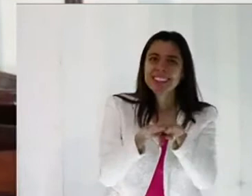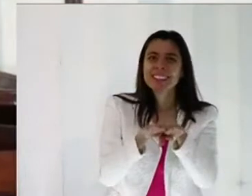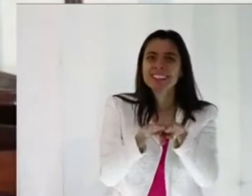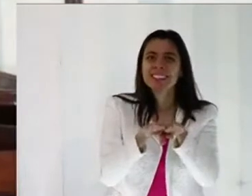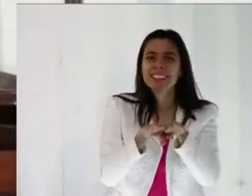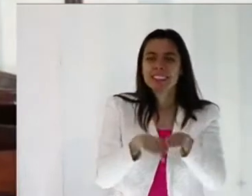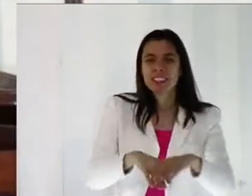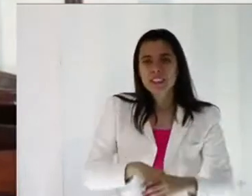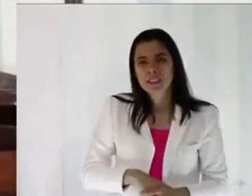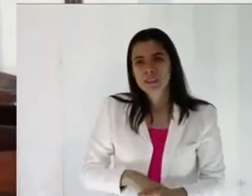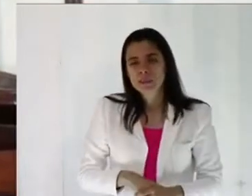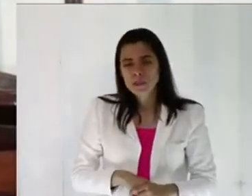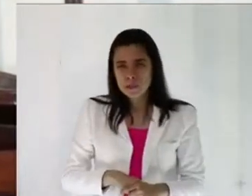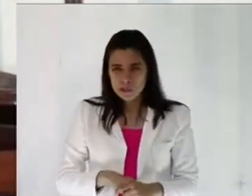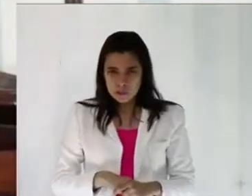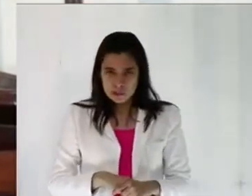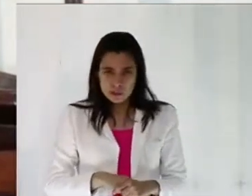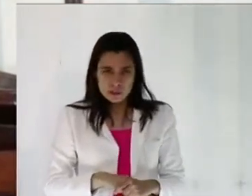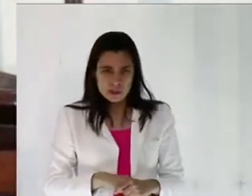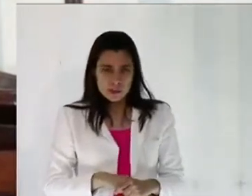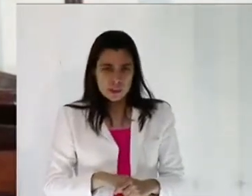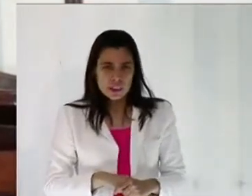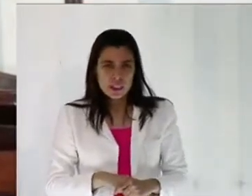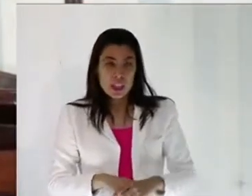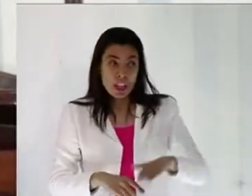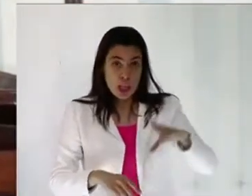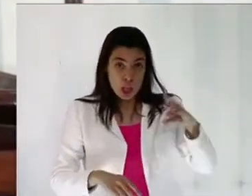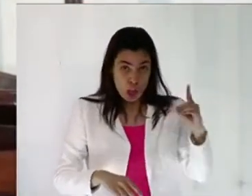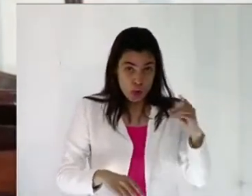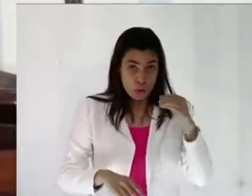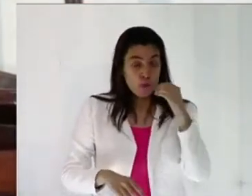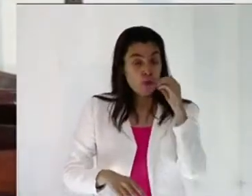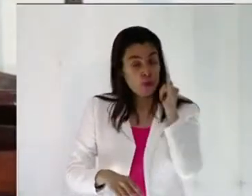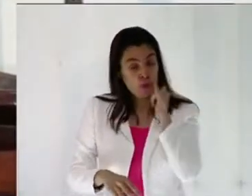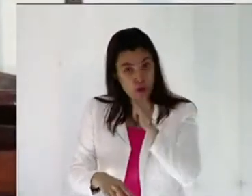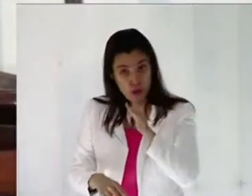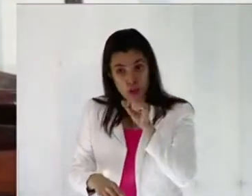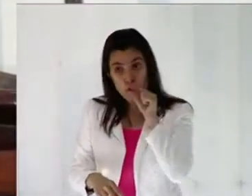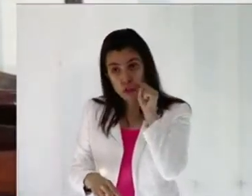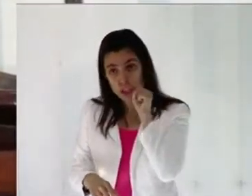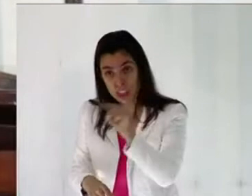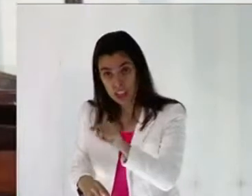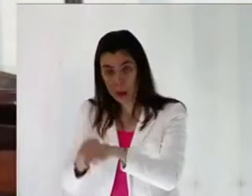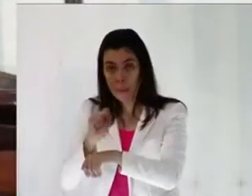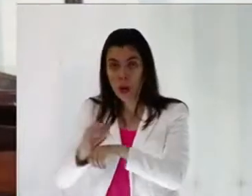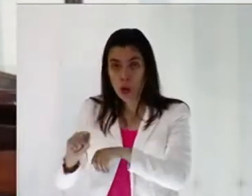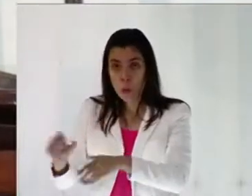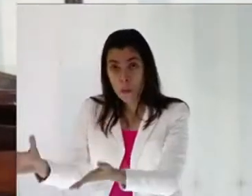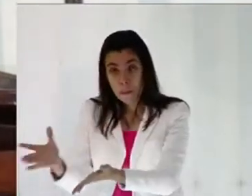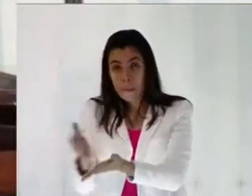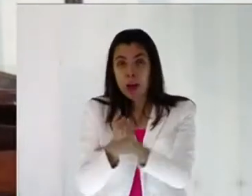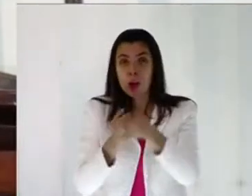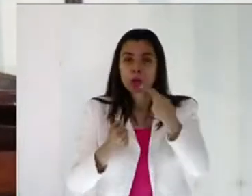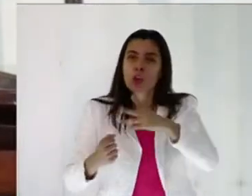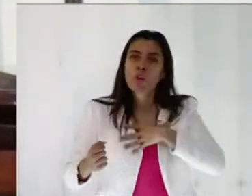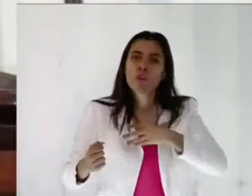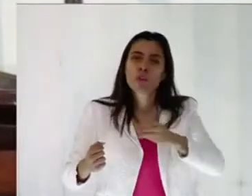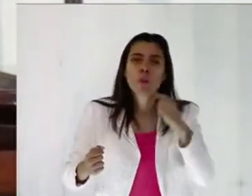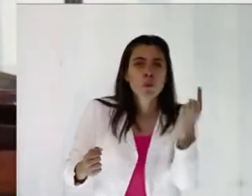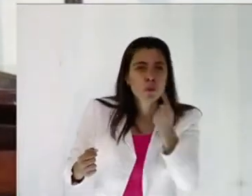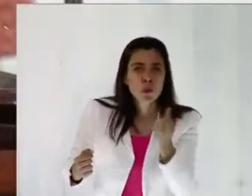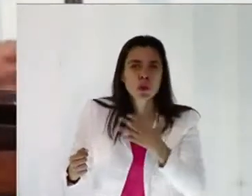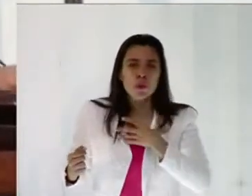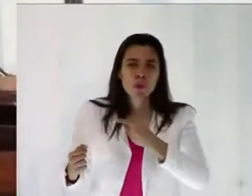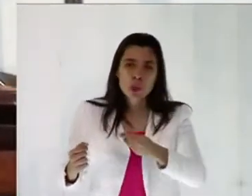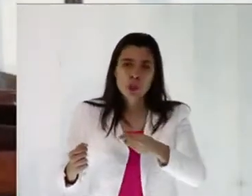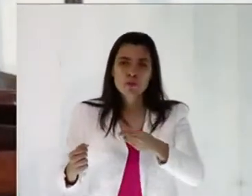Por isso Deus se dirige a Abraão dizendo: pega o teu filho, o teu único filho Isaque, a quem você ama. Eu